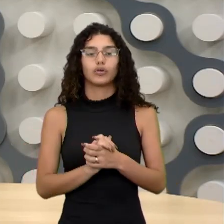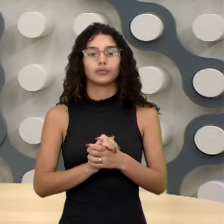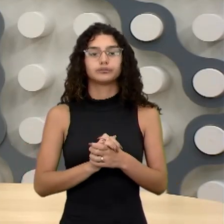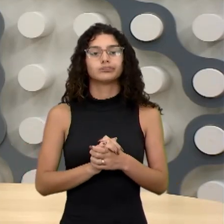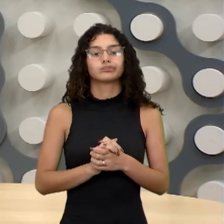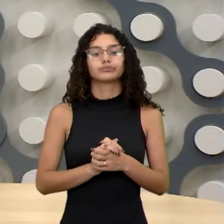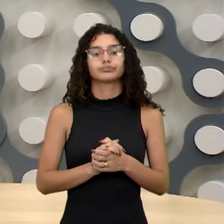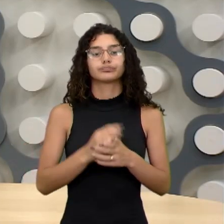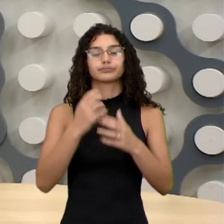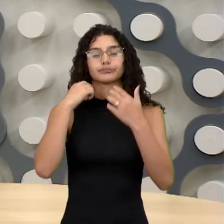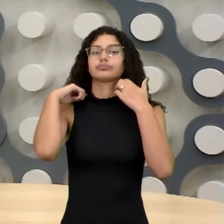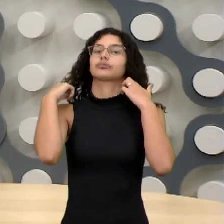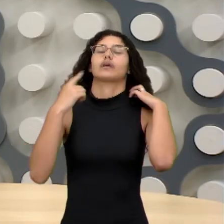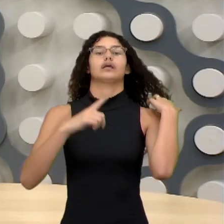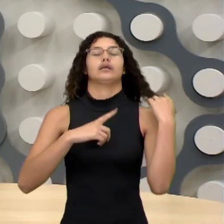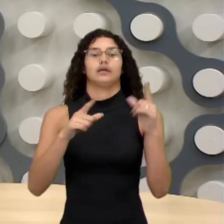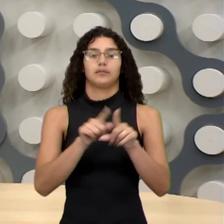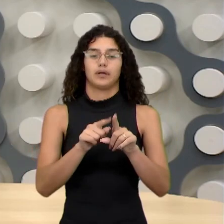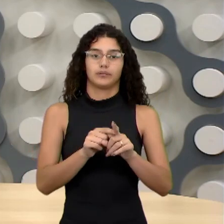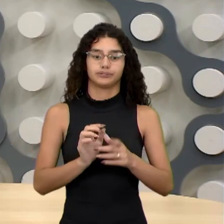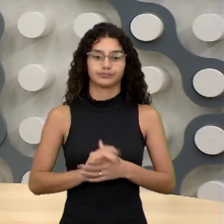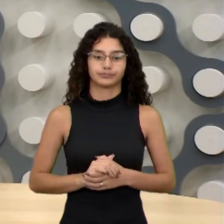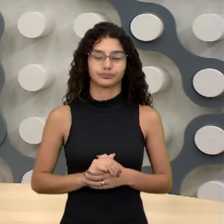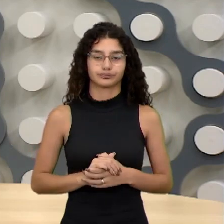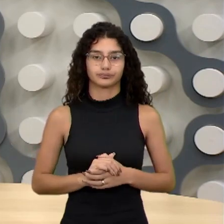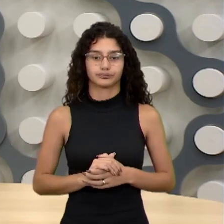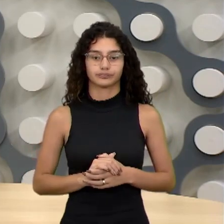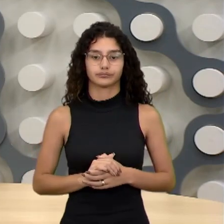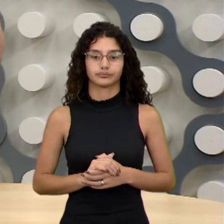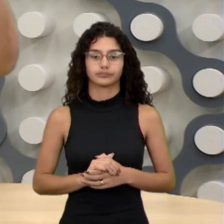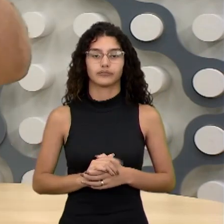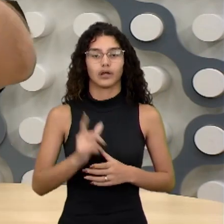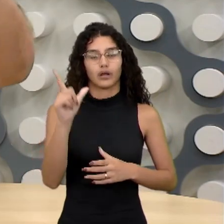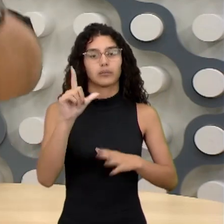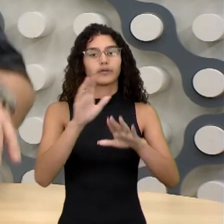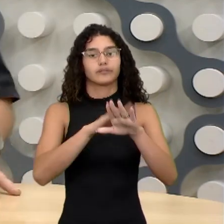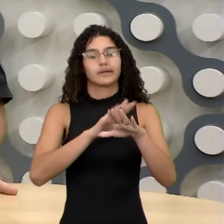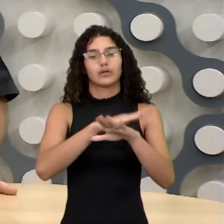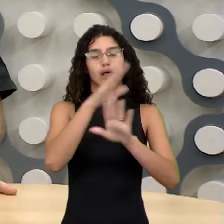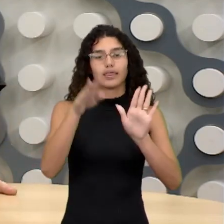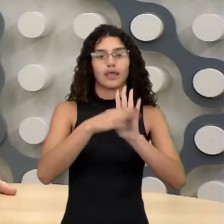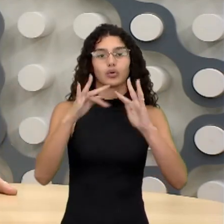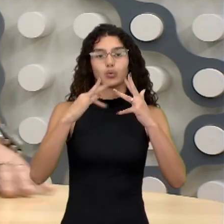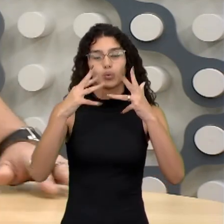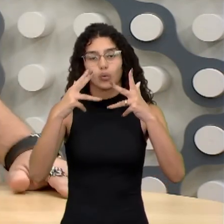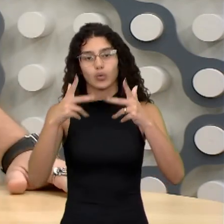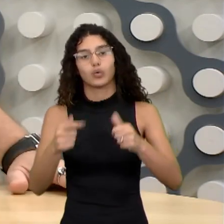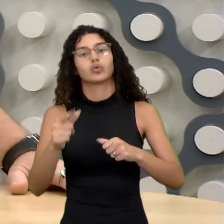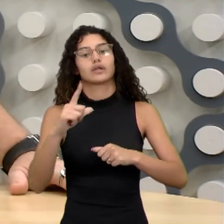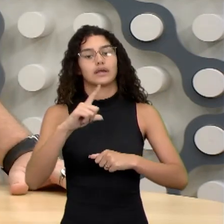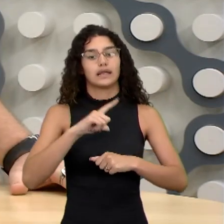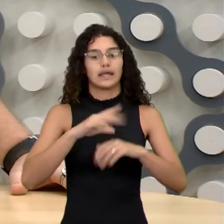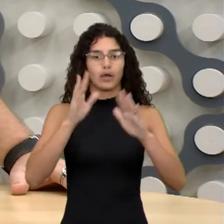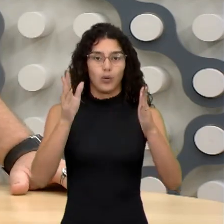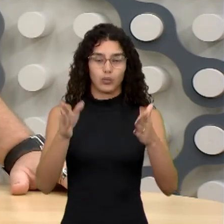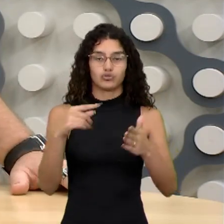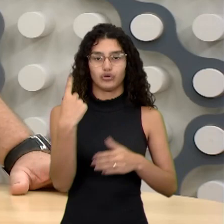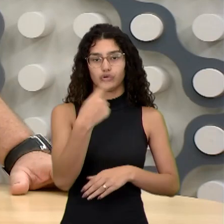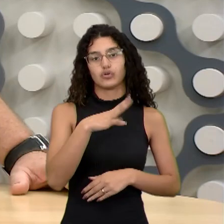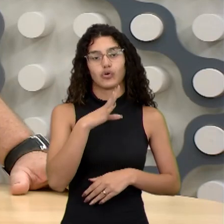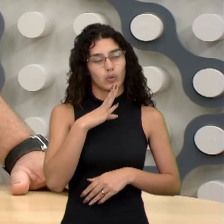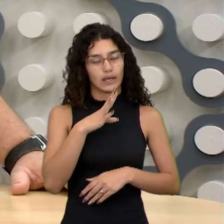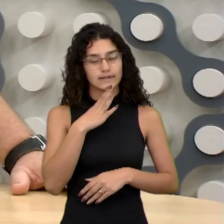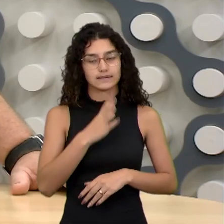e Laurásia aí mais ao sul, tá certo? E aí logicamente vai formando até formar todos os continentes que nós conhecemos aí,